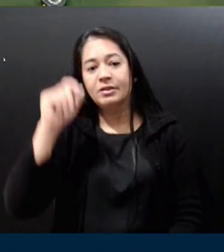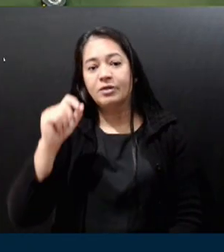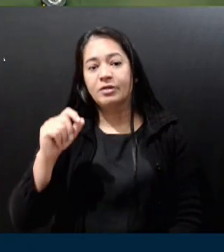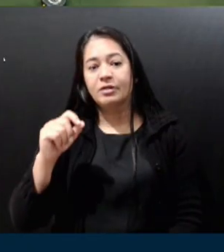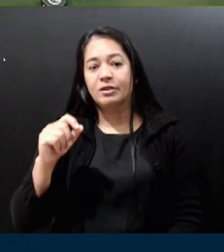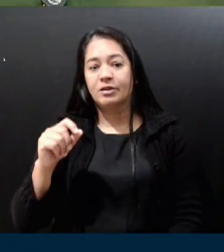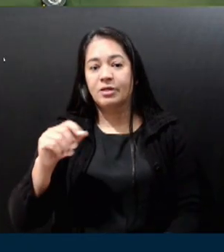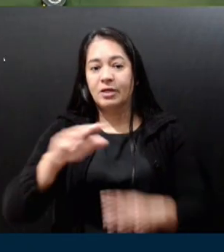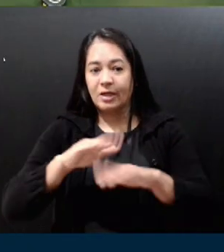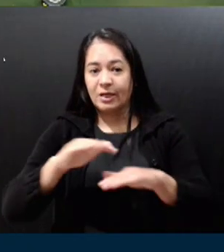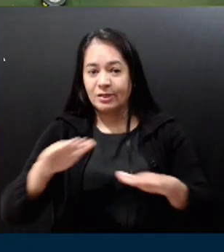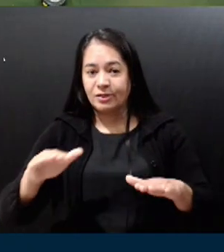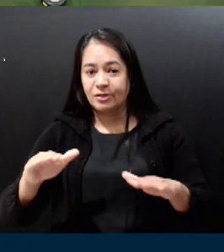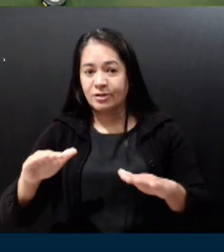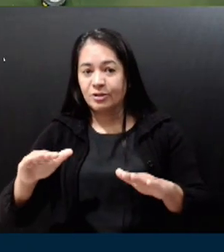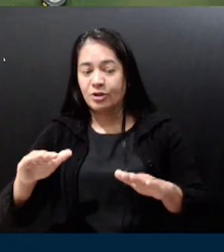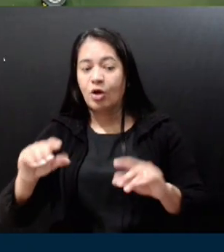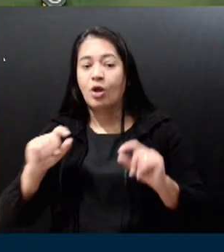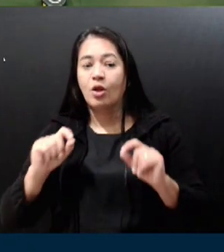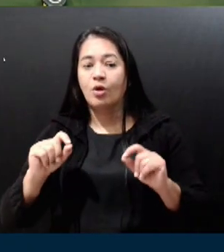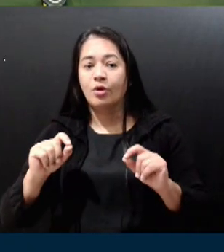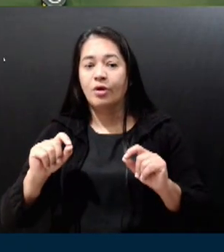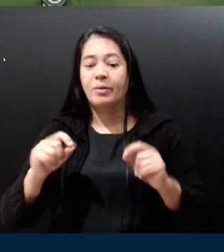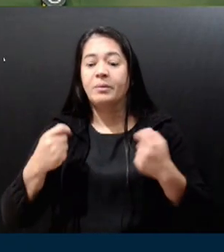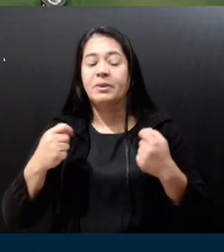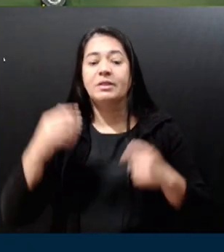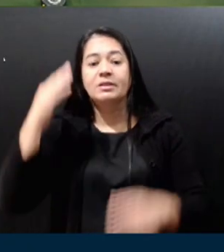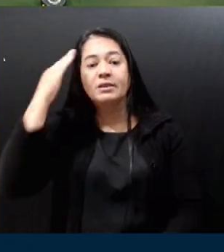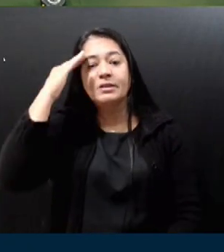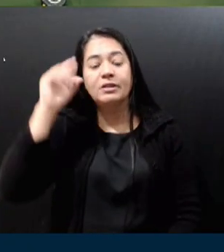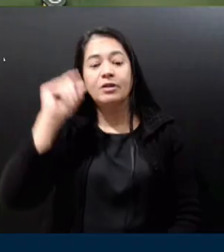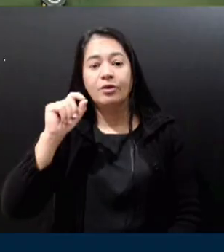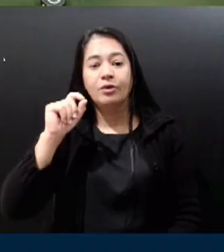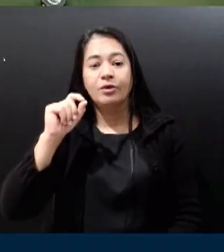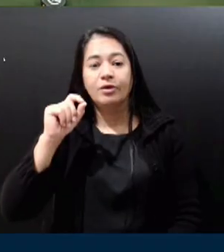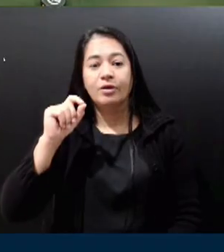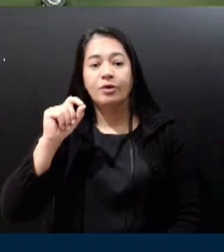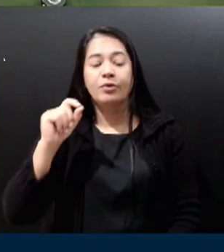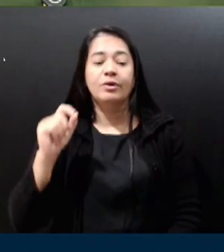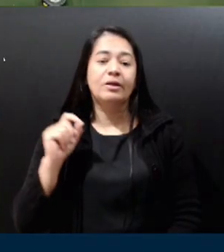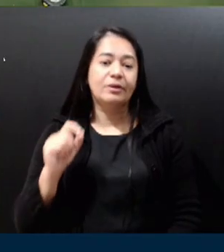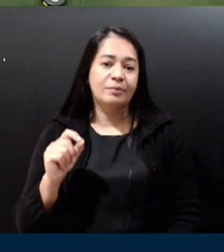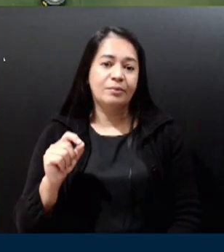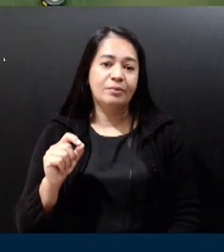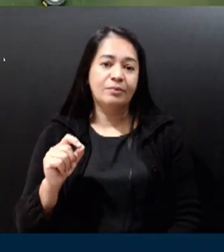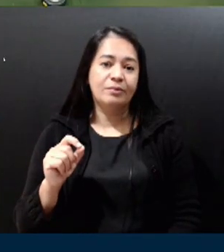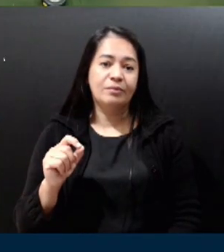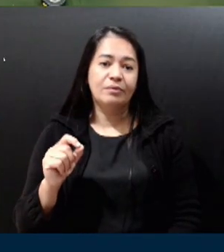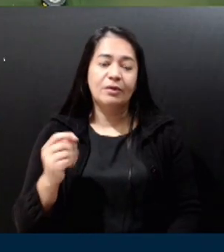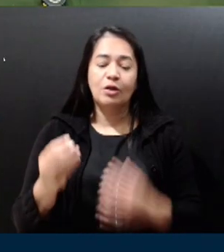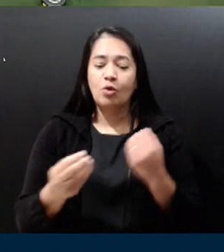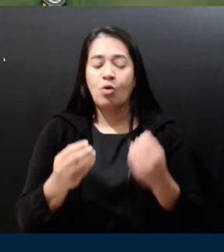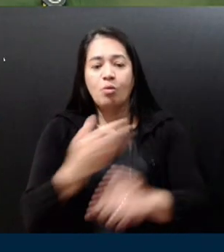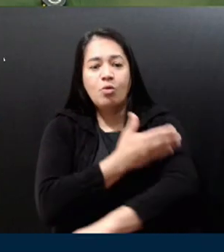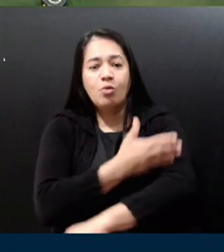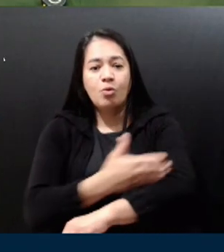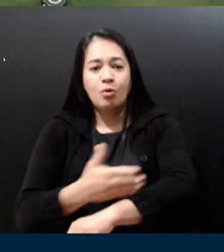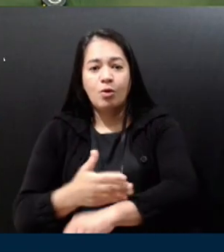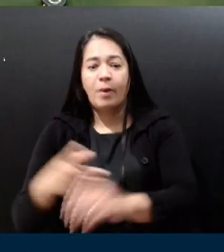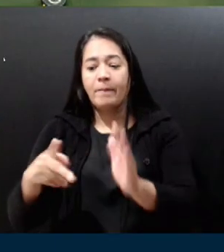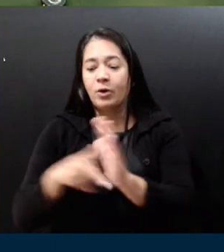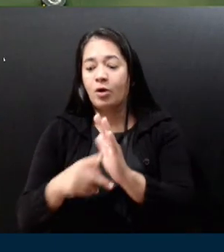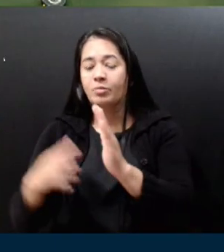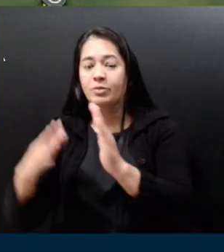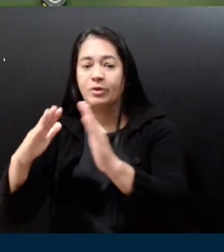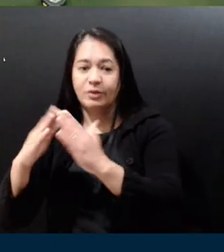preciso entender a linha pedagógica, disciplinar dessa escola, quando ela é